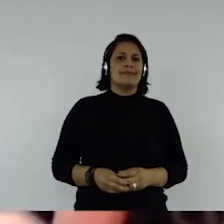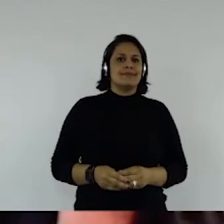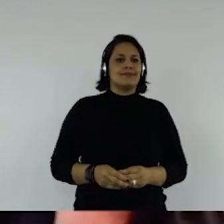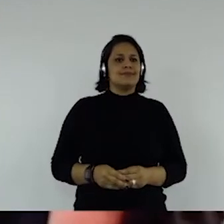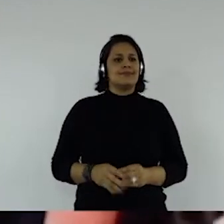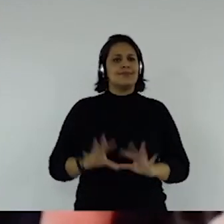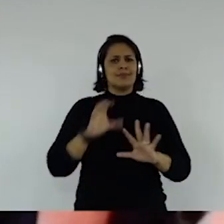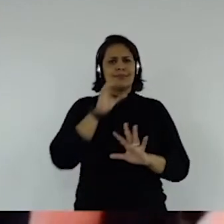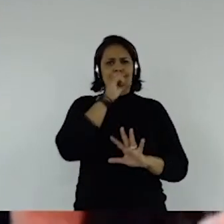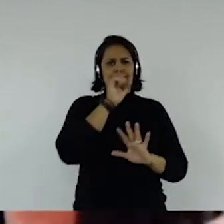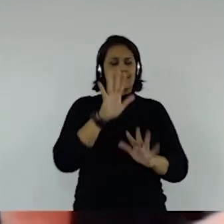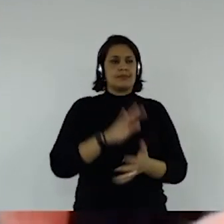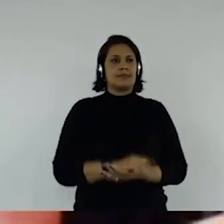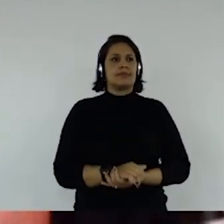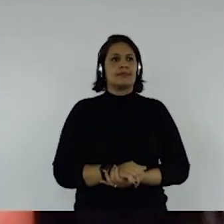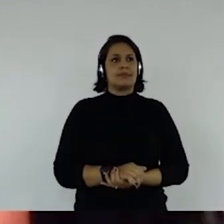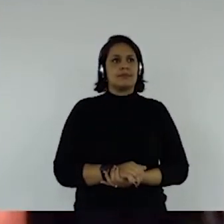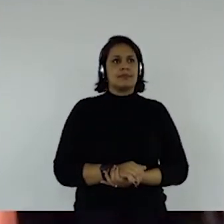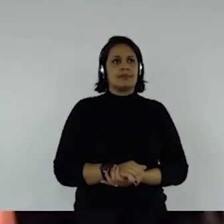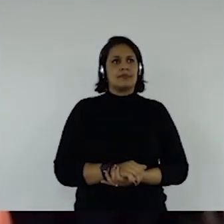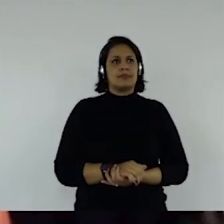Deixa eu tentar correr aqui.